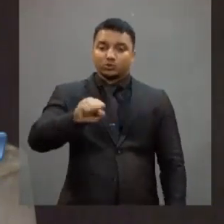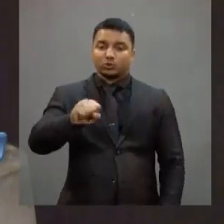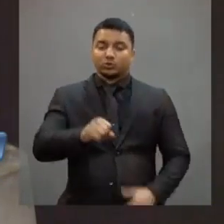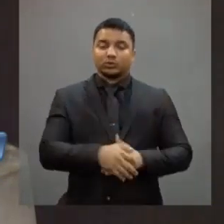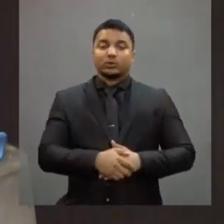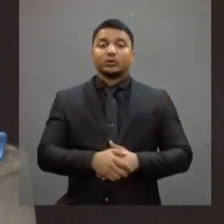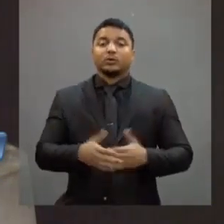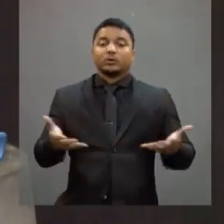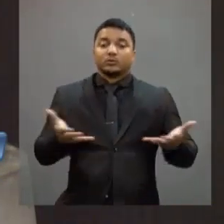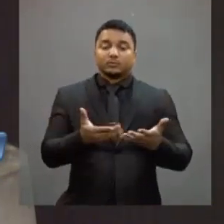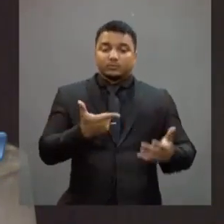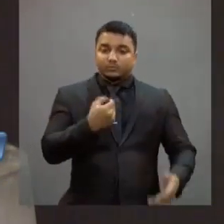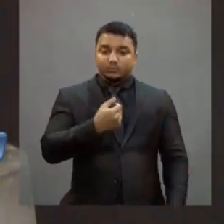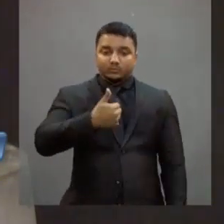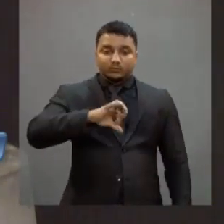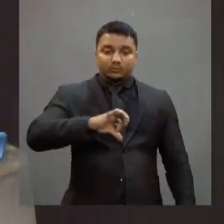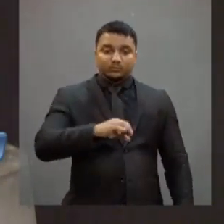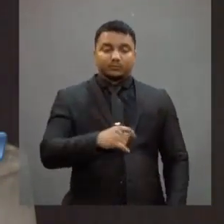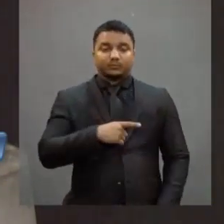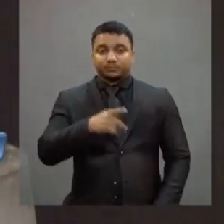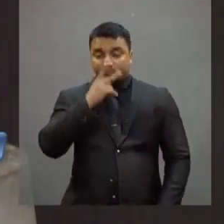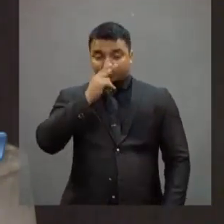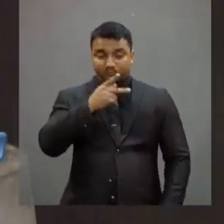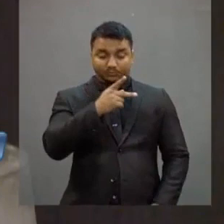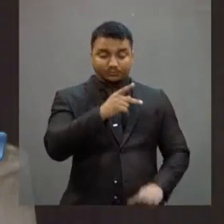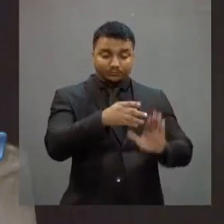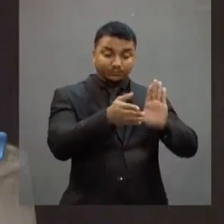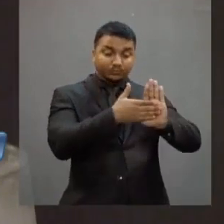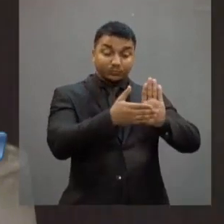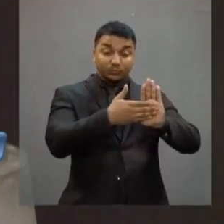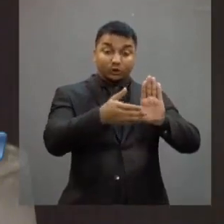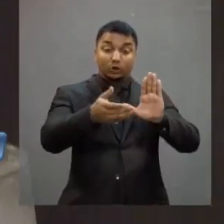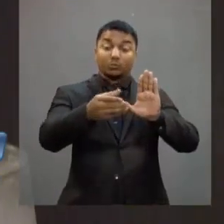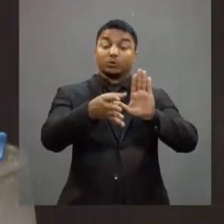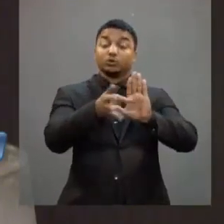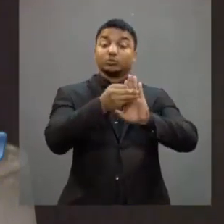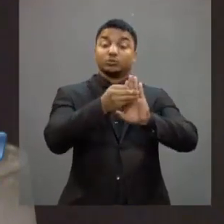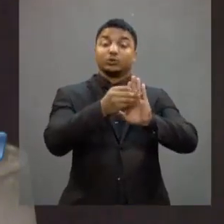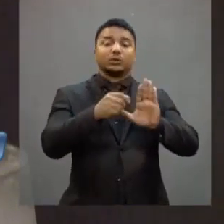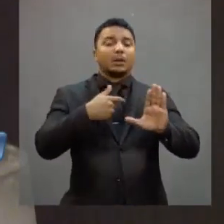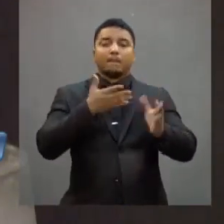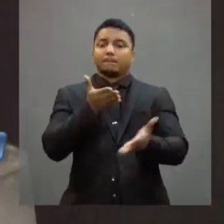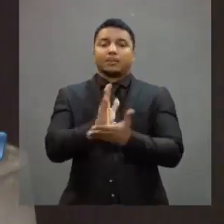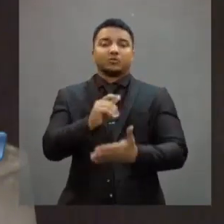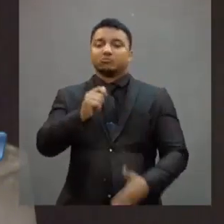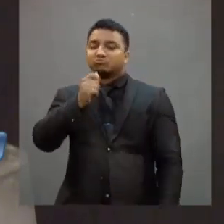E agora, em 2019, sem que a PEC paralela tenha sido aprovada,